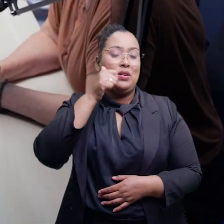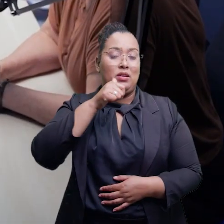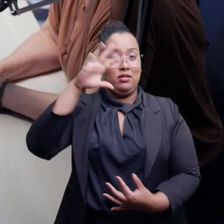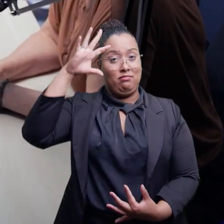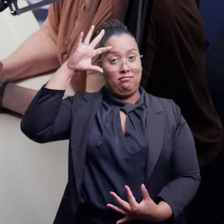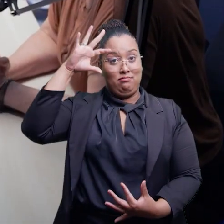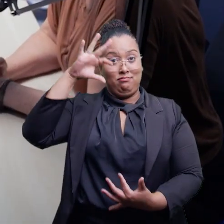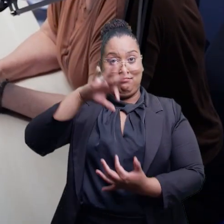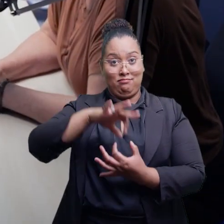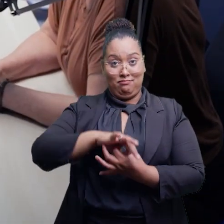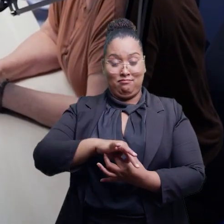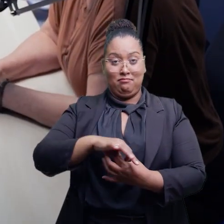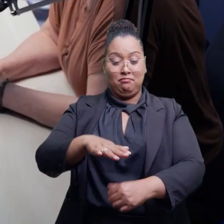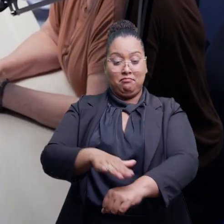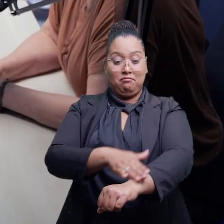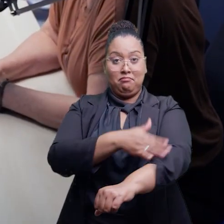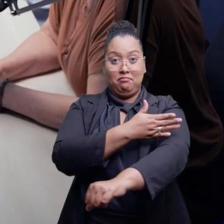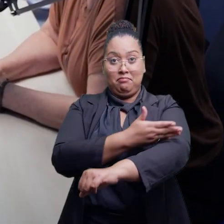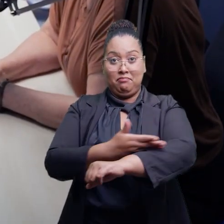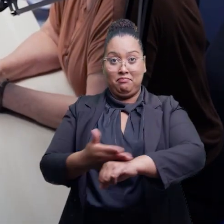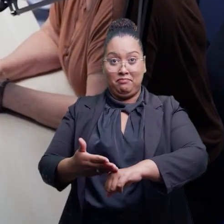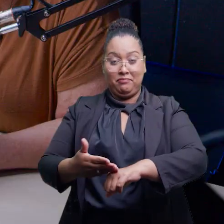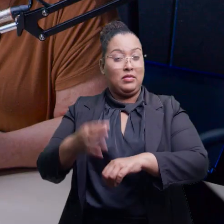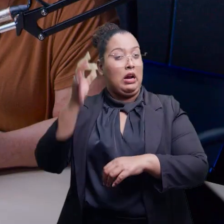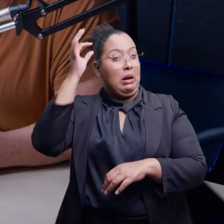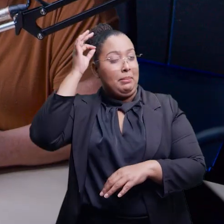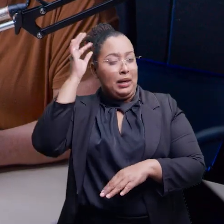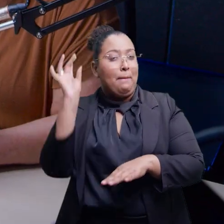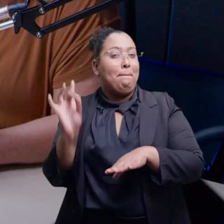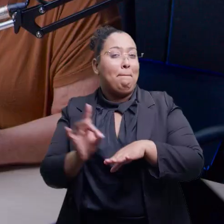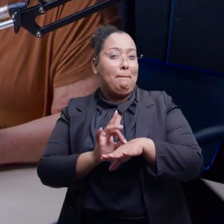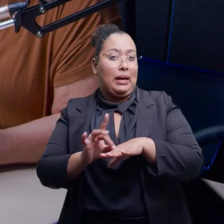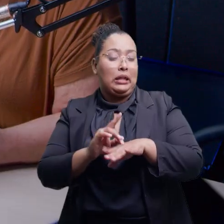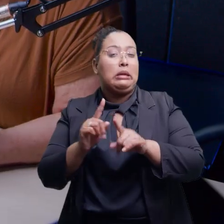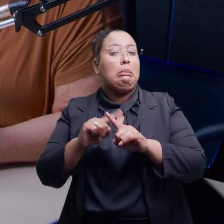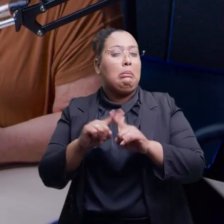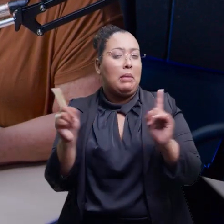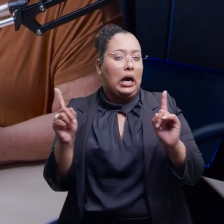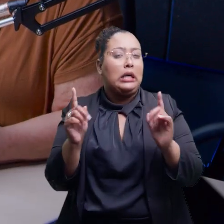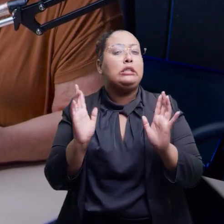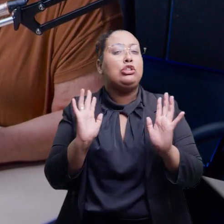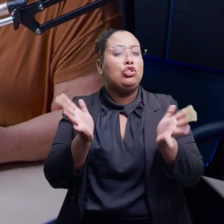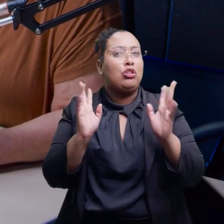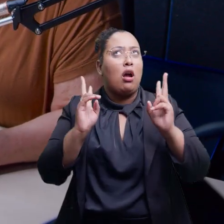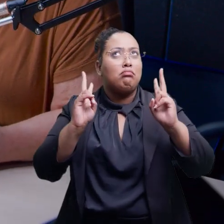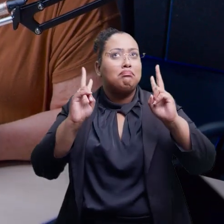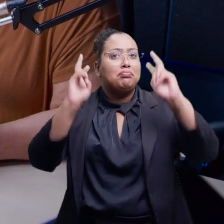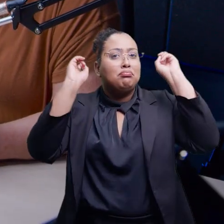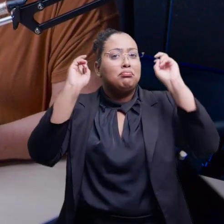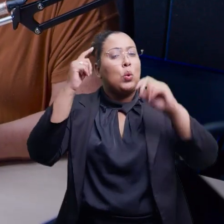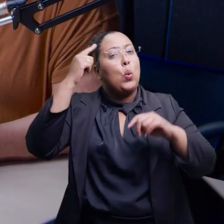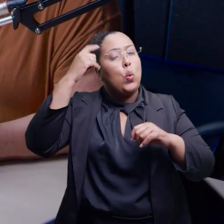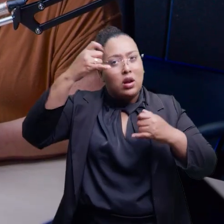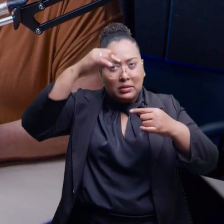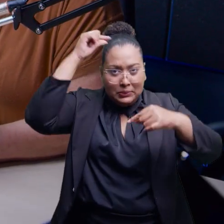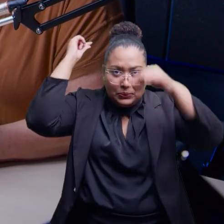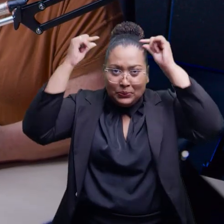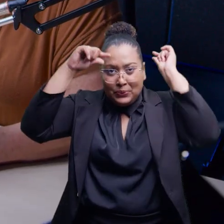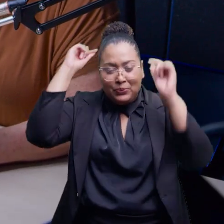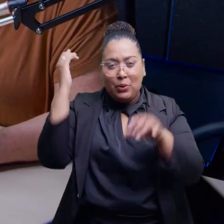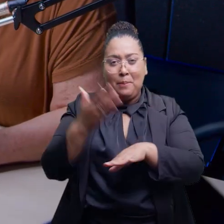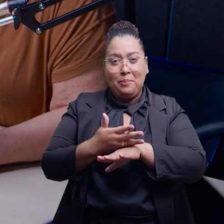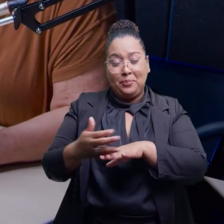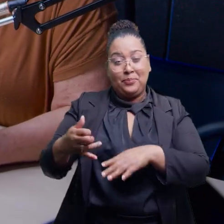mulher cisgênero, branca. Tenho cabelos pretos, mas já carrego alguns fios de